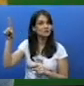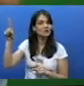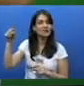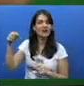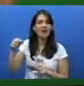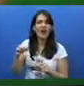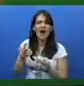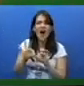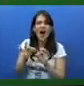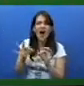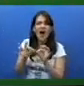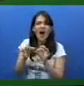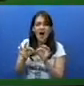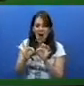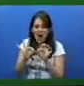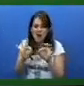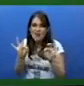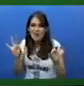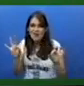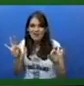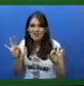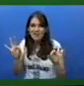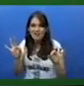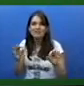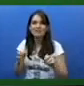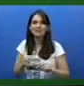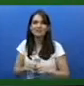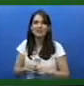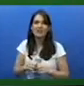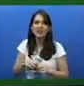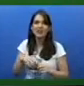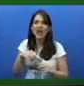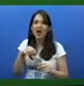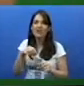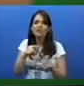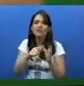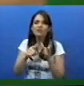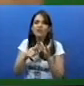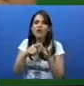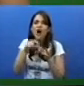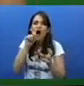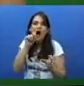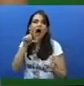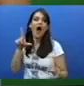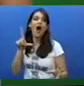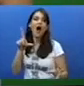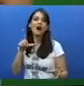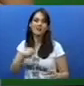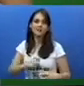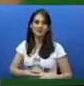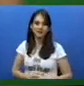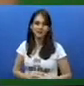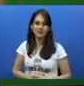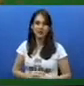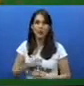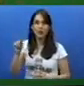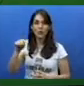agulha cobrindo o som, abrindo a vogal. O circunflexo